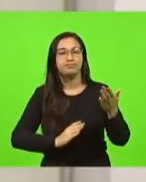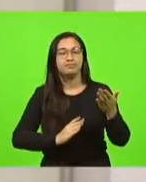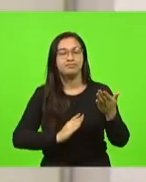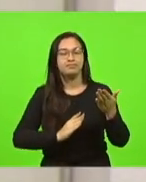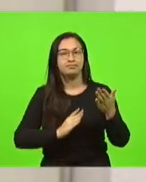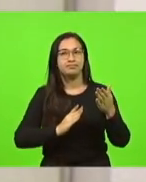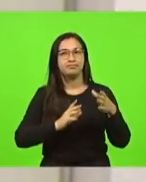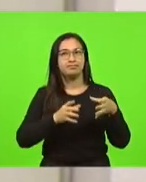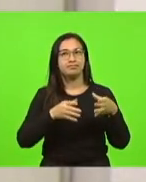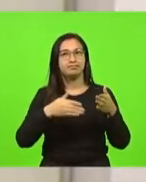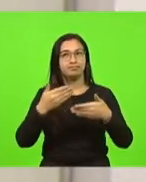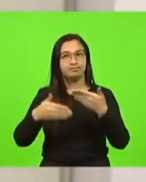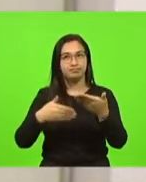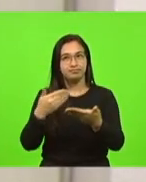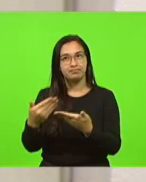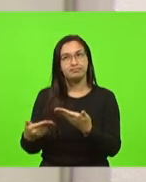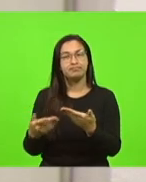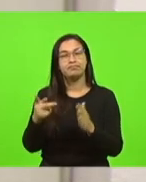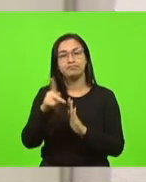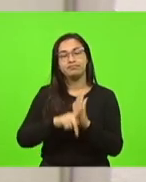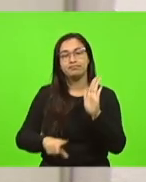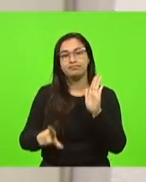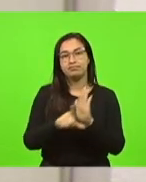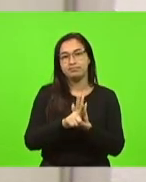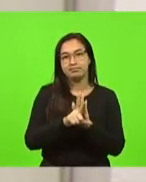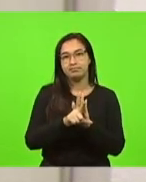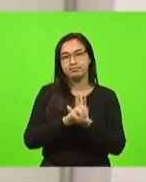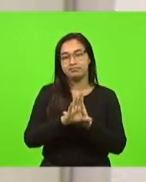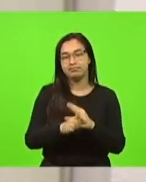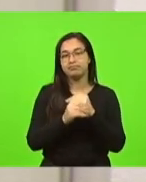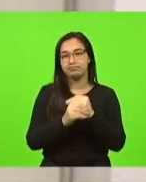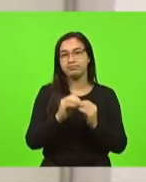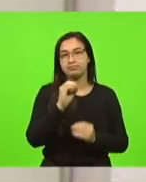nominal, o projeto de lei complementar número